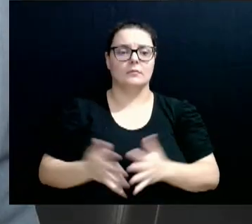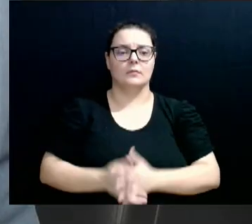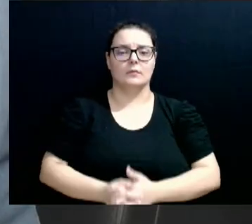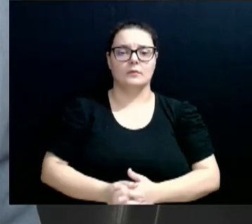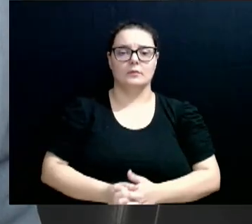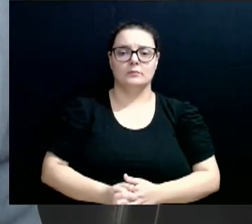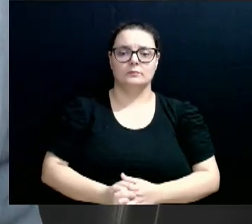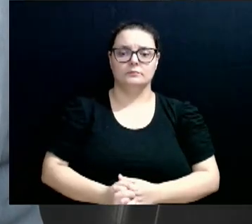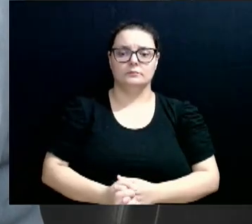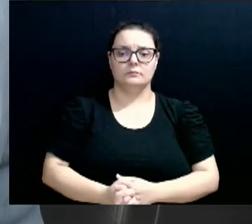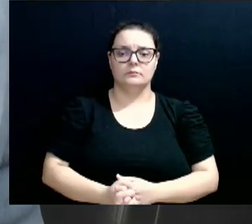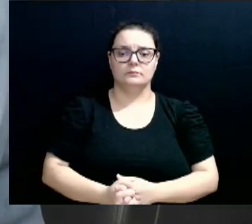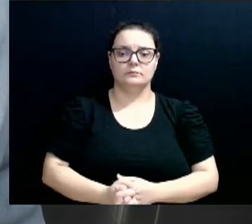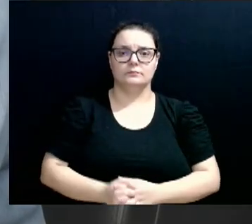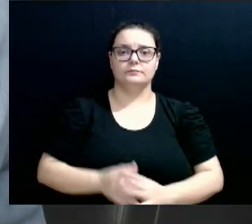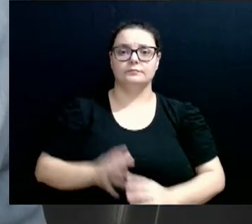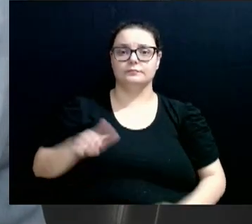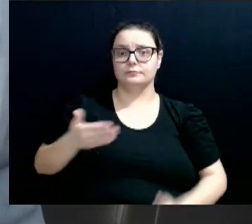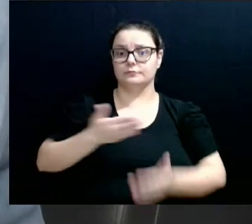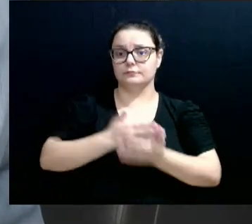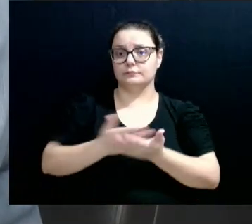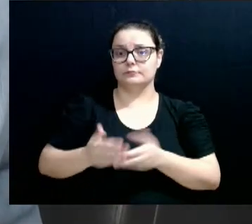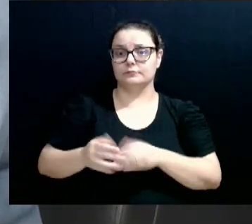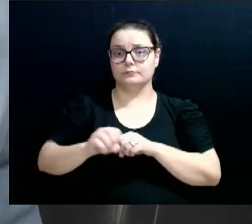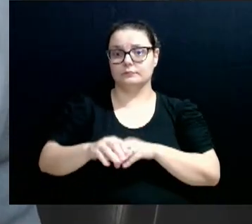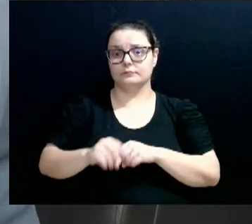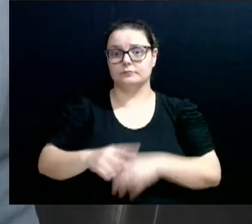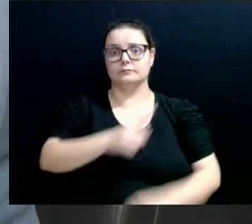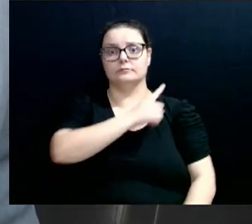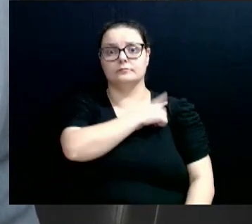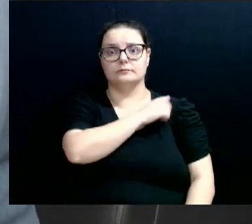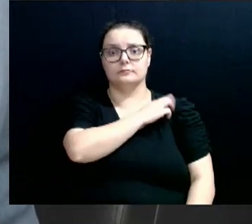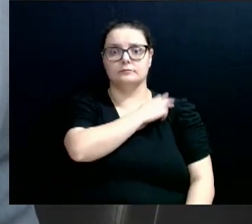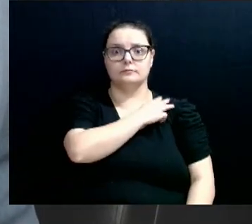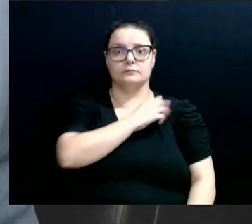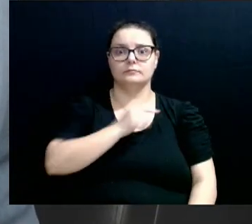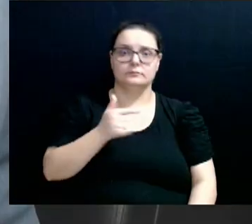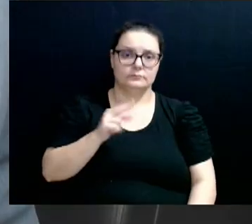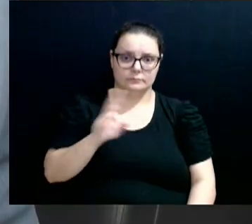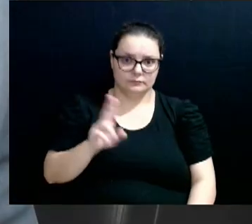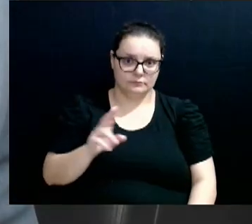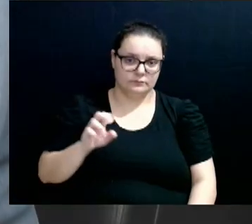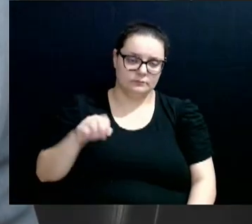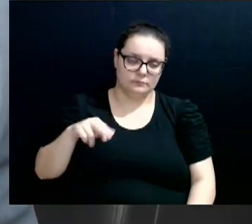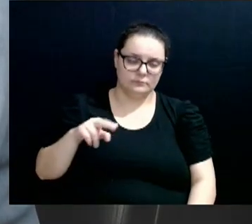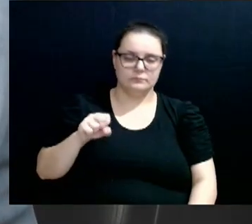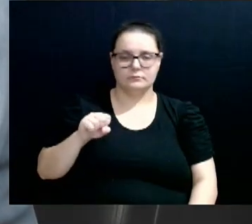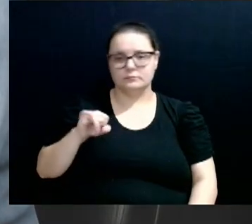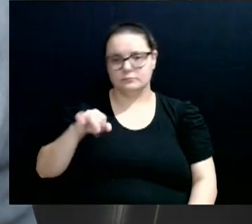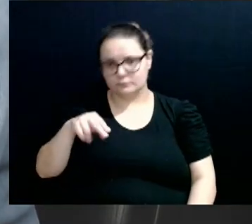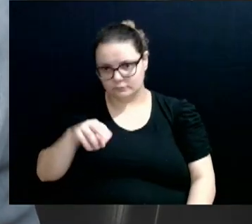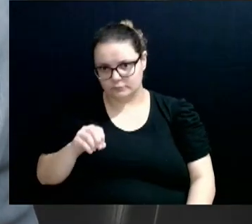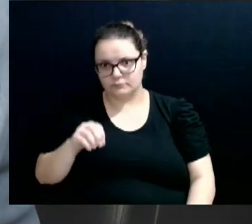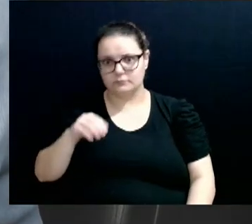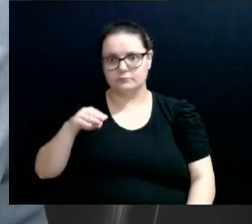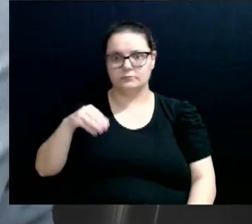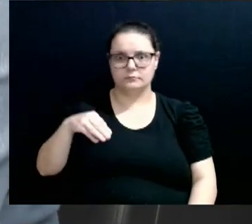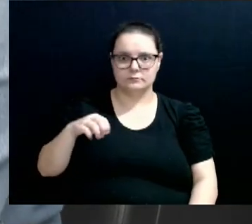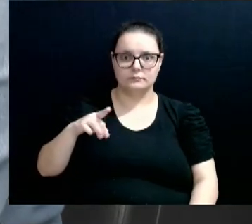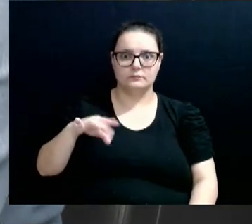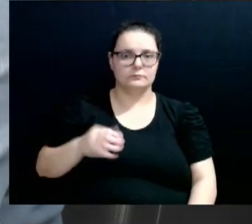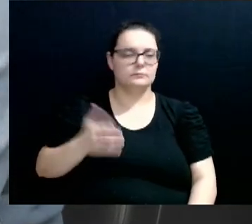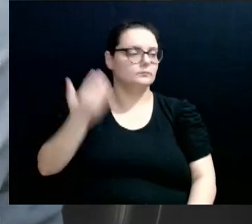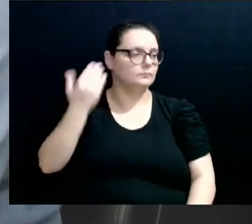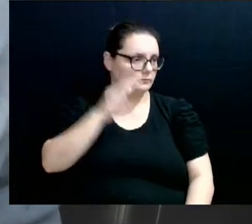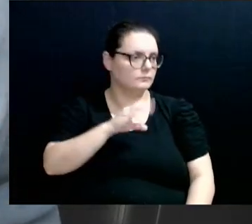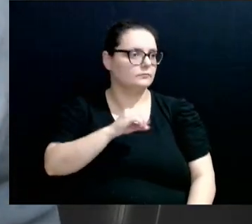Quando eu começo a fazer o ensino médio, naquela época nem tinha esse nome ainda, né? Era colegial. Colegial, exato. Eu